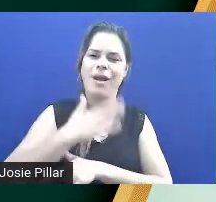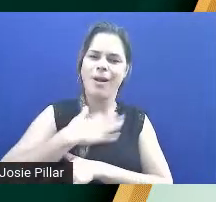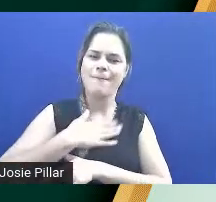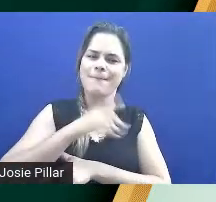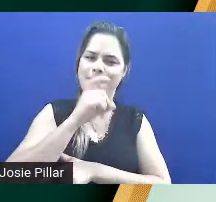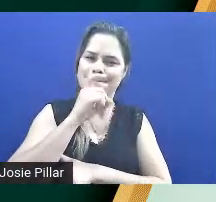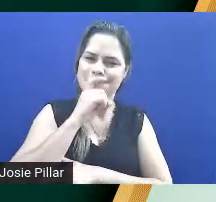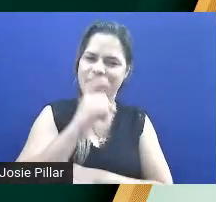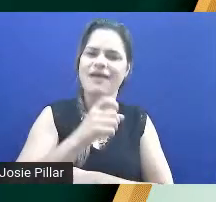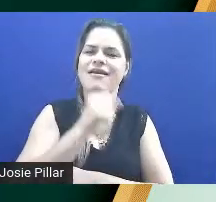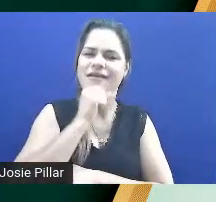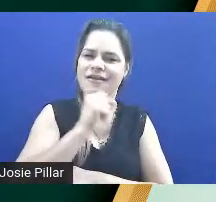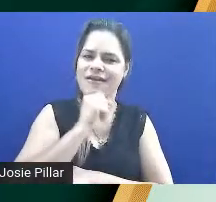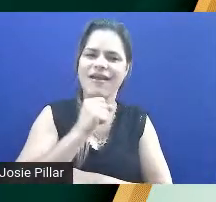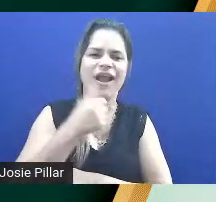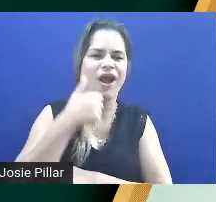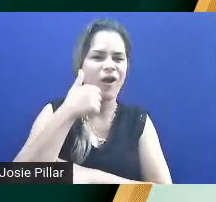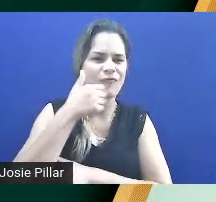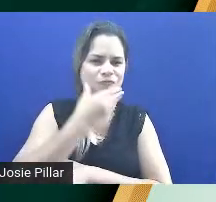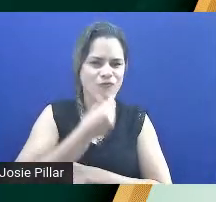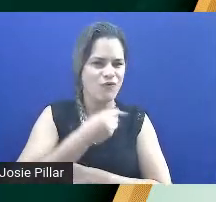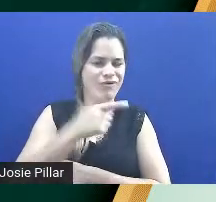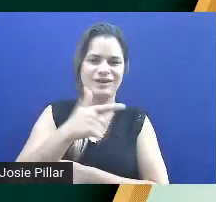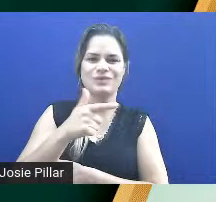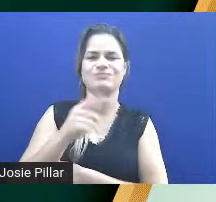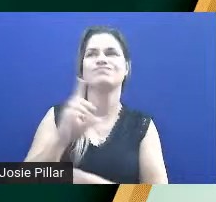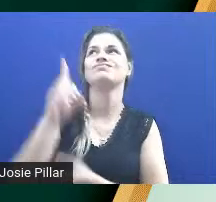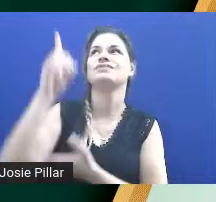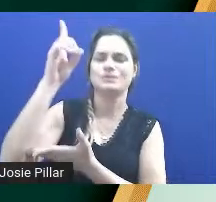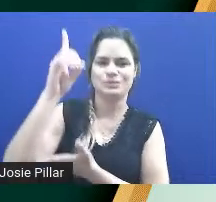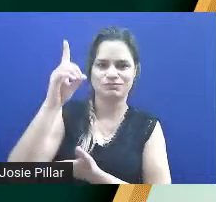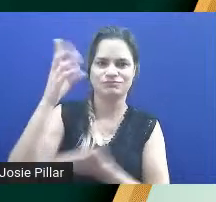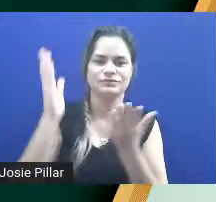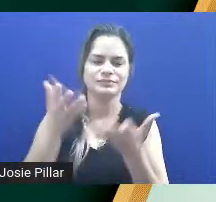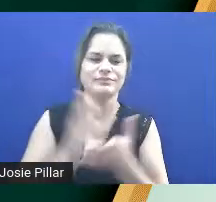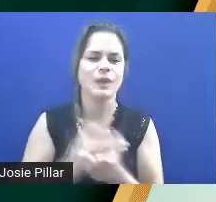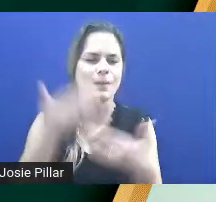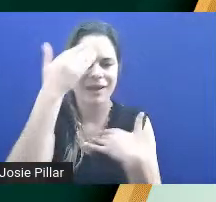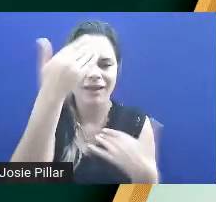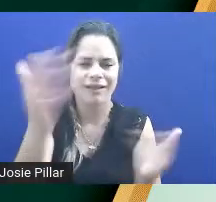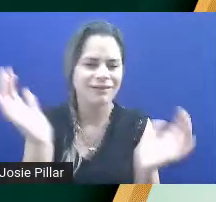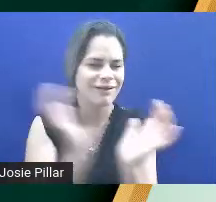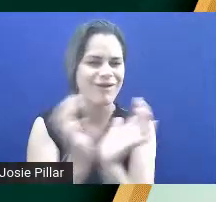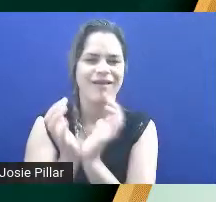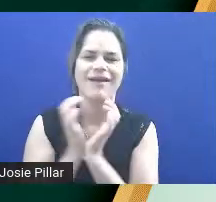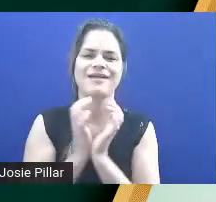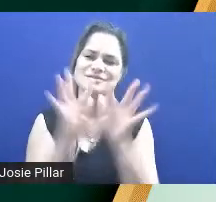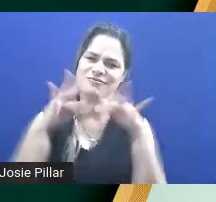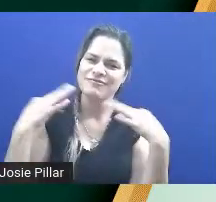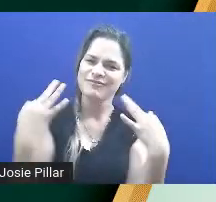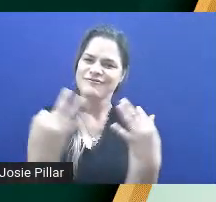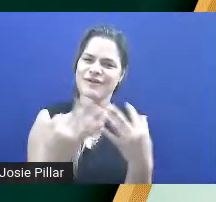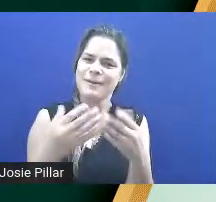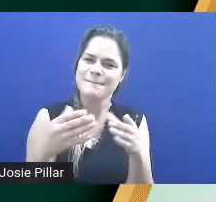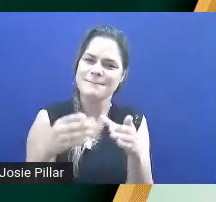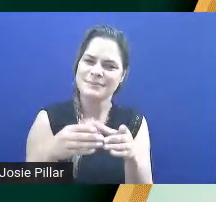que não se encontram mais com nós. Muito obrigado, Unipampa, obrigado, colegas, somos uma família.